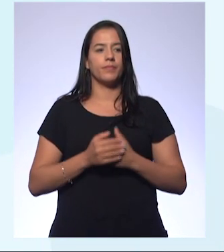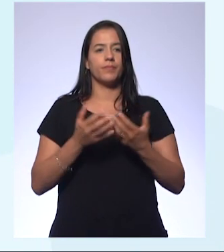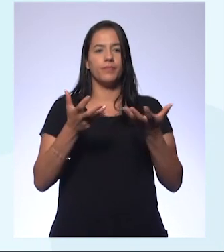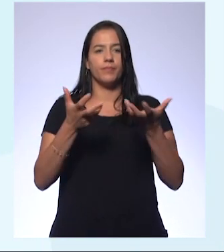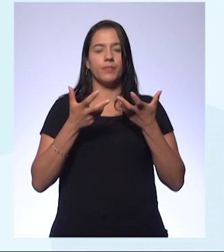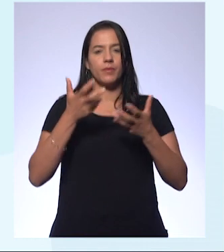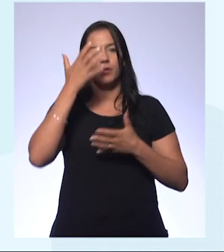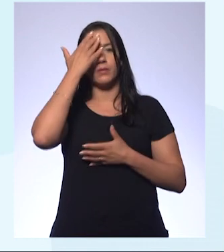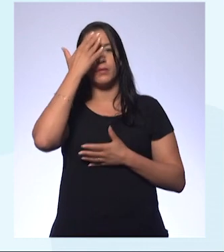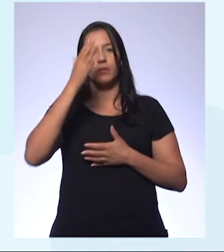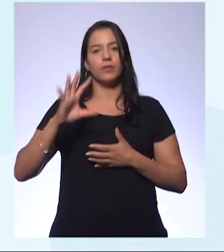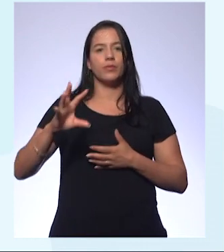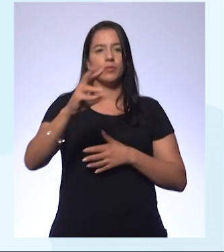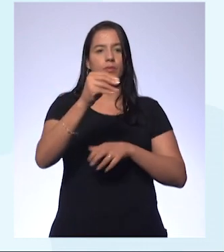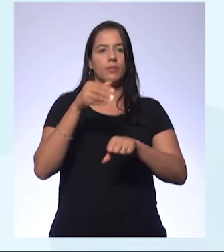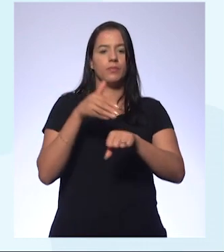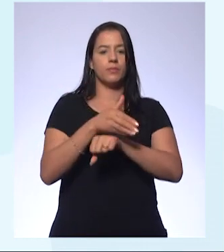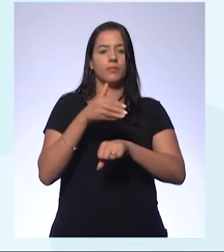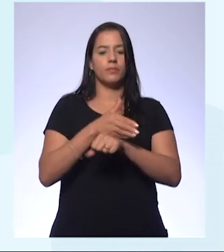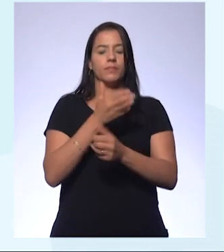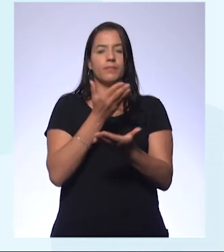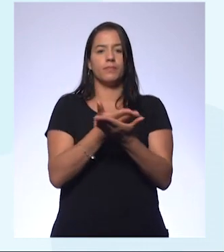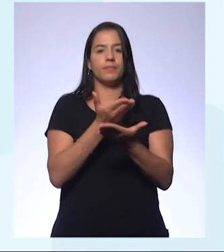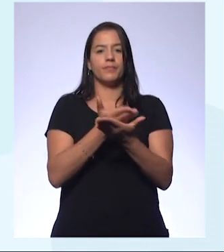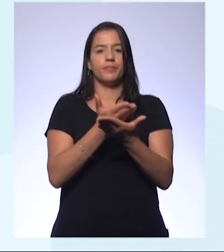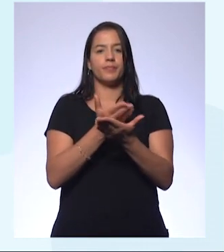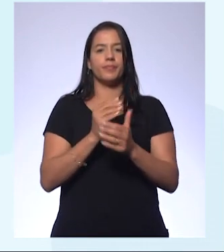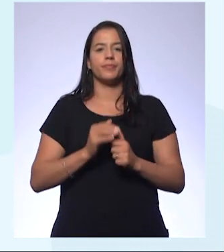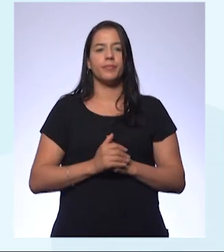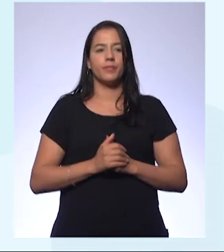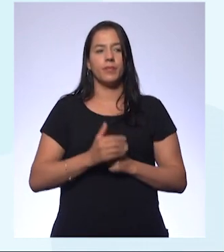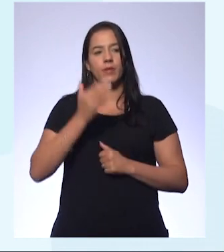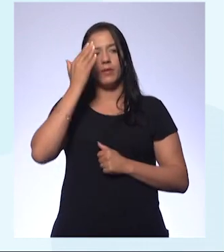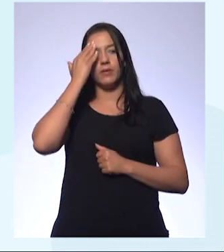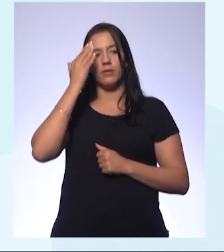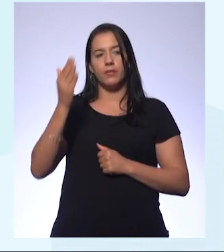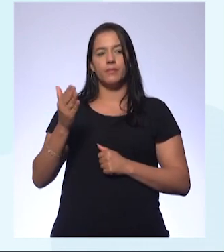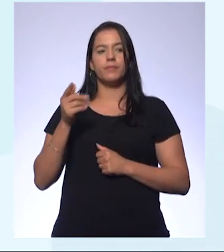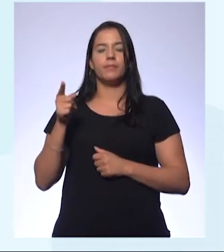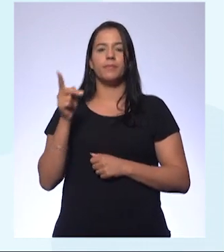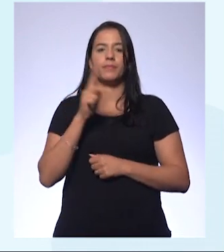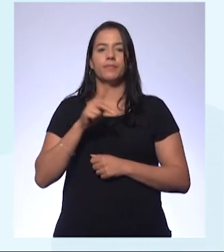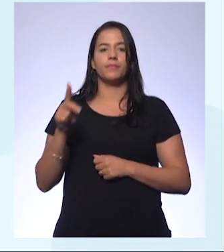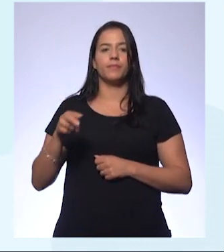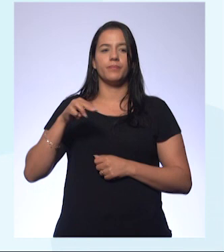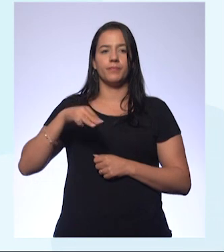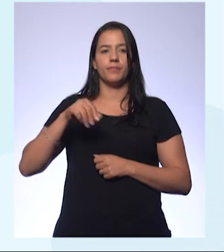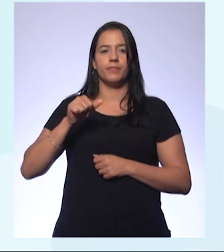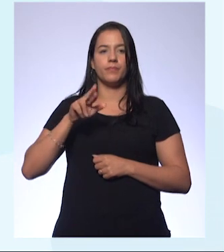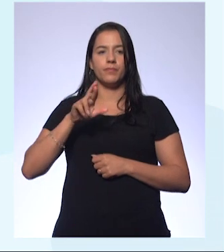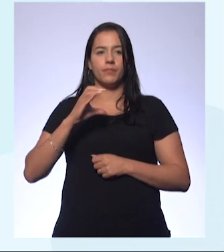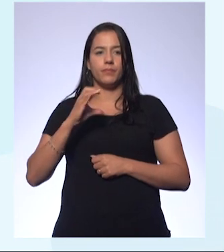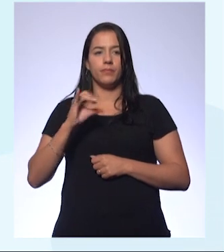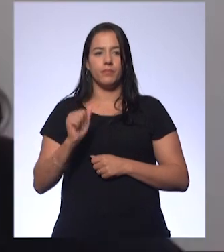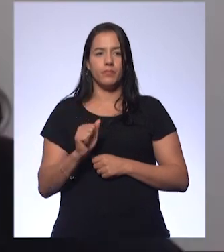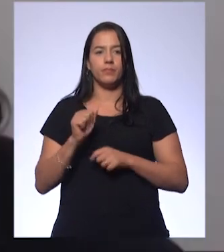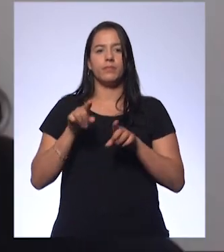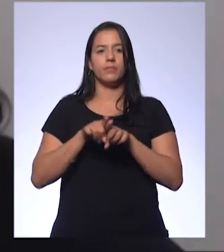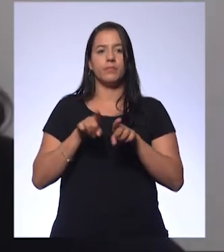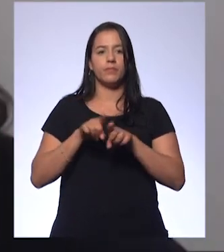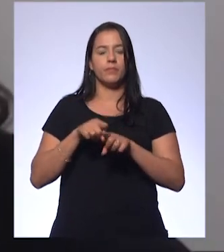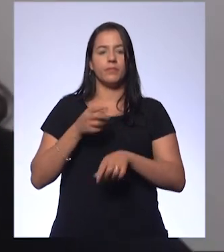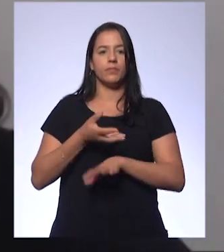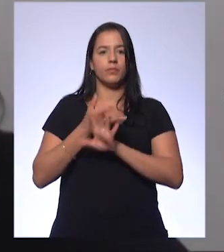agradecer a participação de vocês nessa aula, queria agradecer a professora Márcia por estar aqui com a gente, acompanhando a gente no